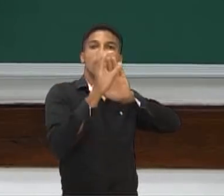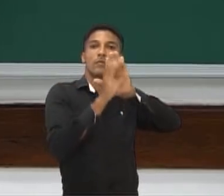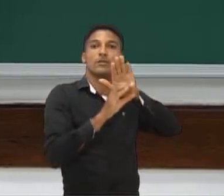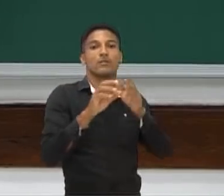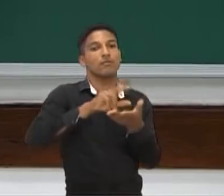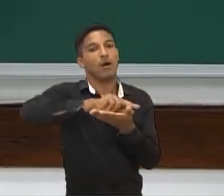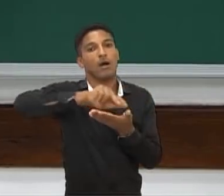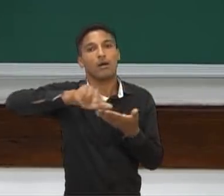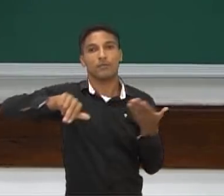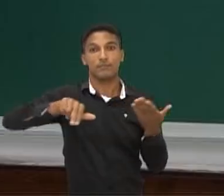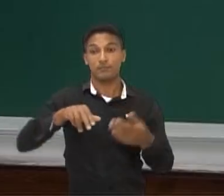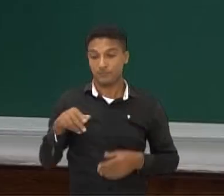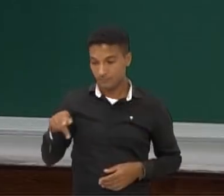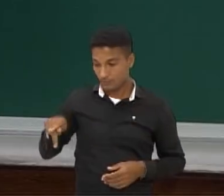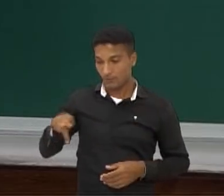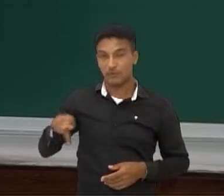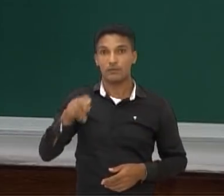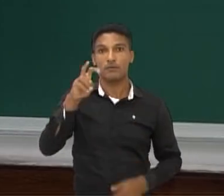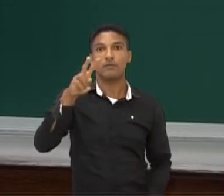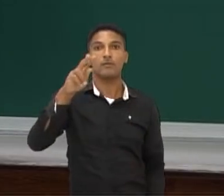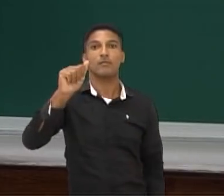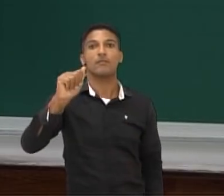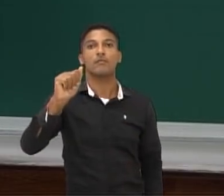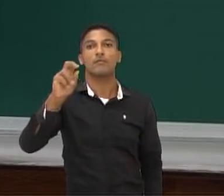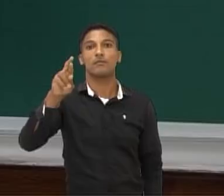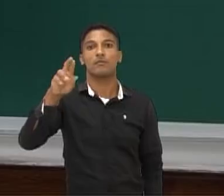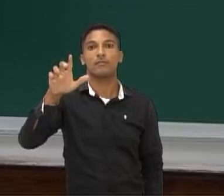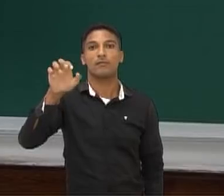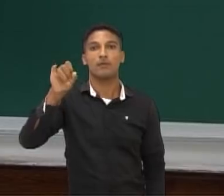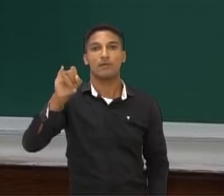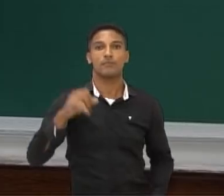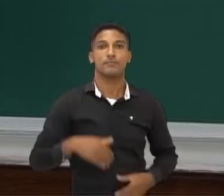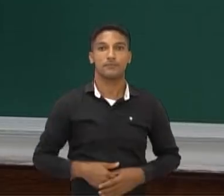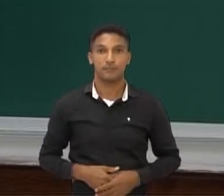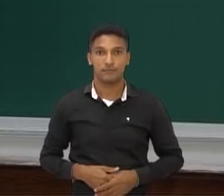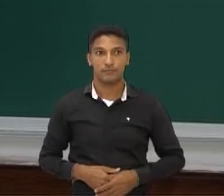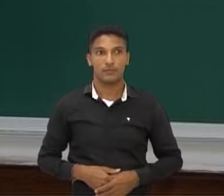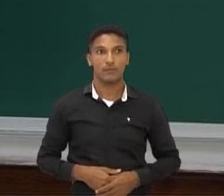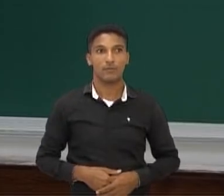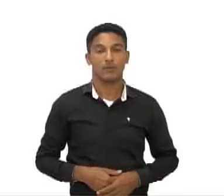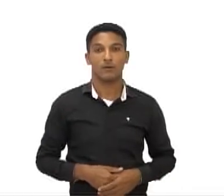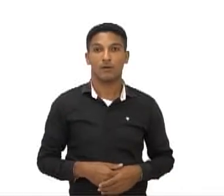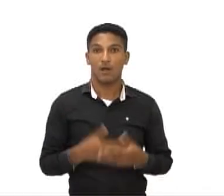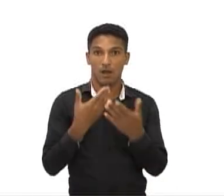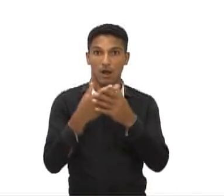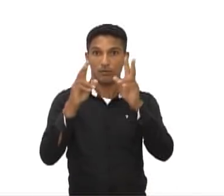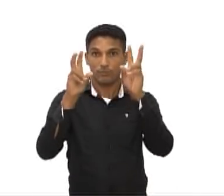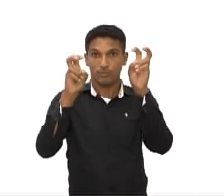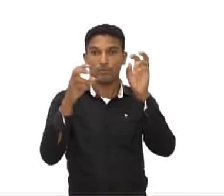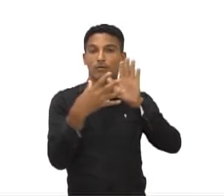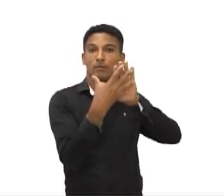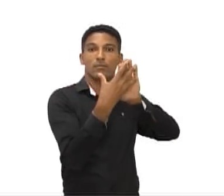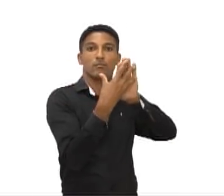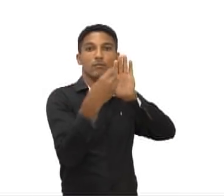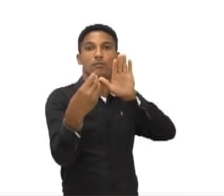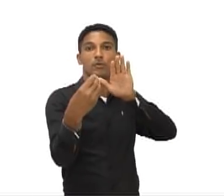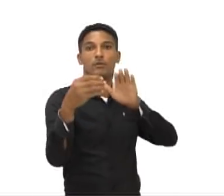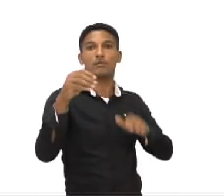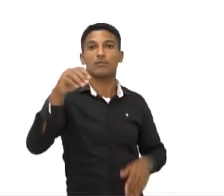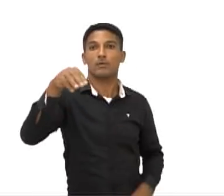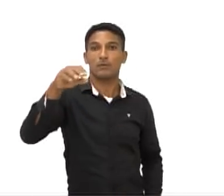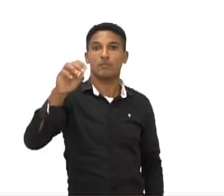sou o professor Varley e nesta aula eu vou apresentar aos senhores e senhoritas os modelos